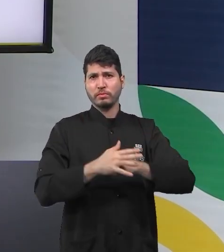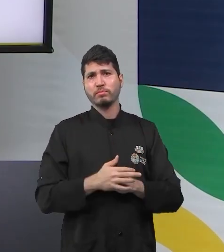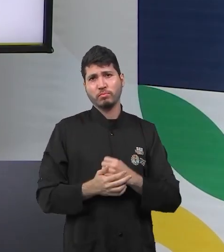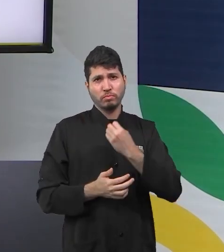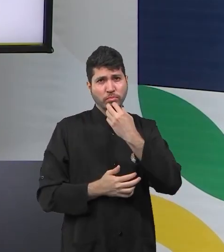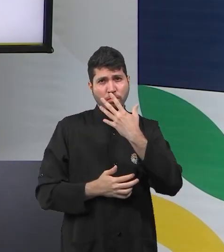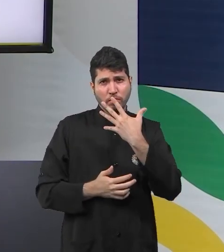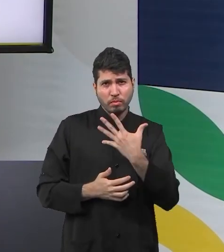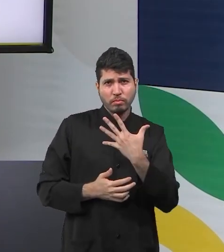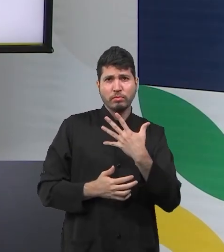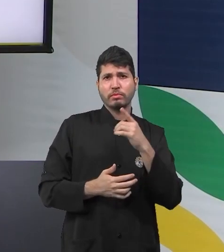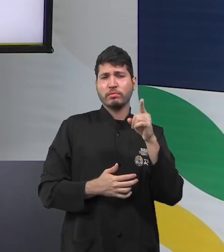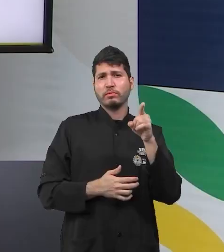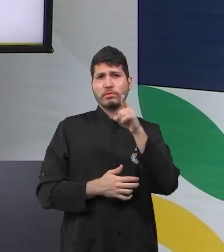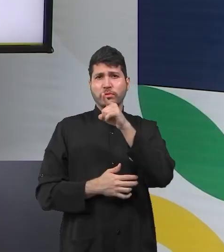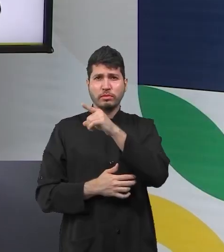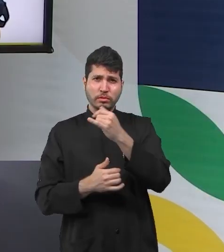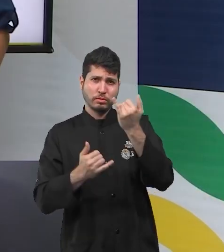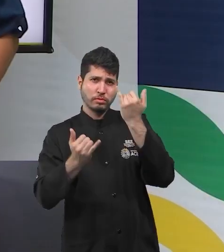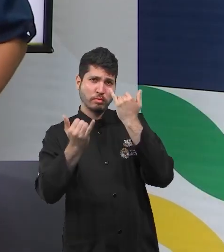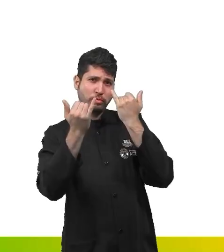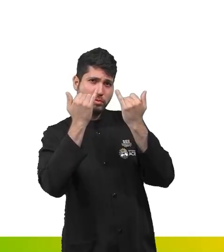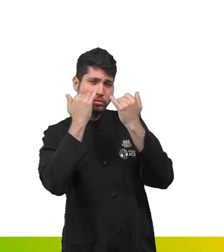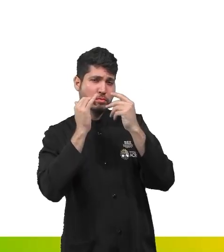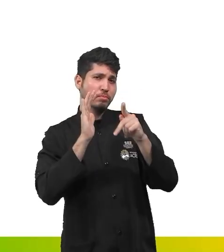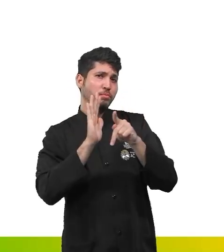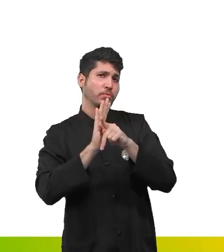desse tipo. Vamos para a segunda questão.